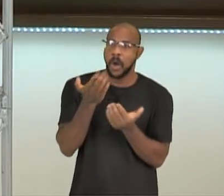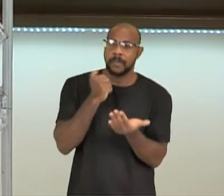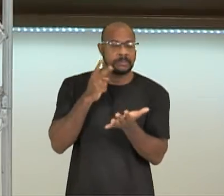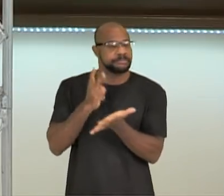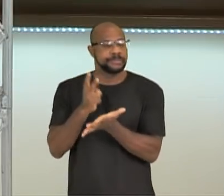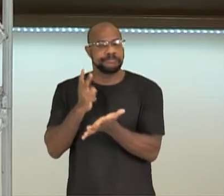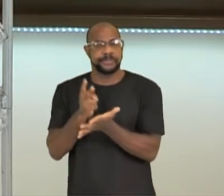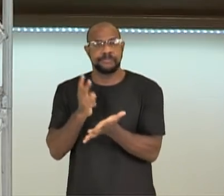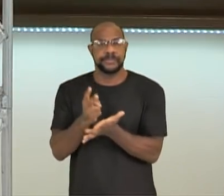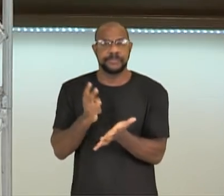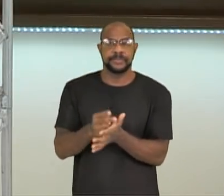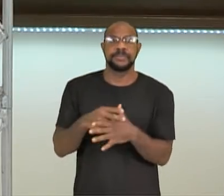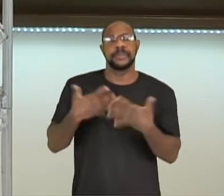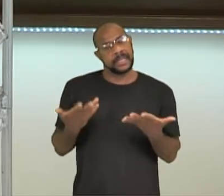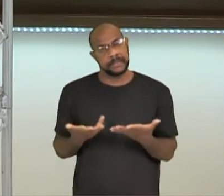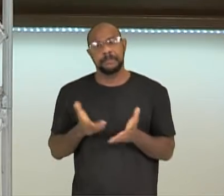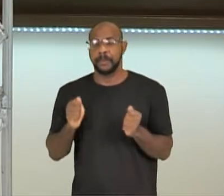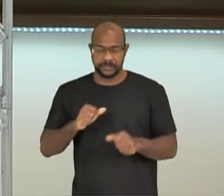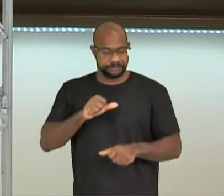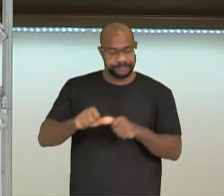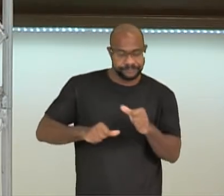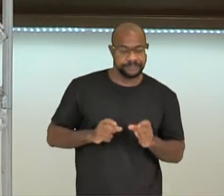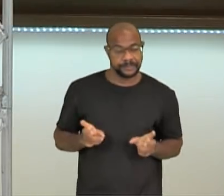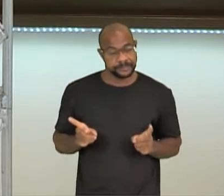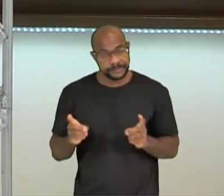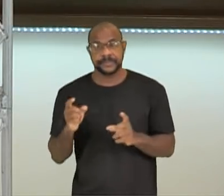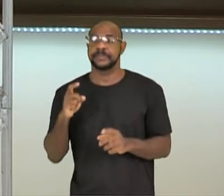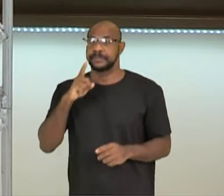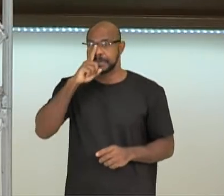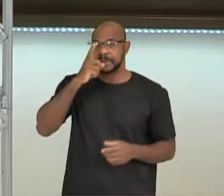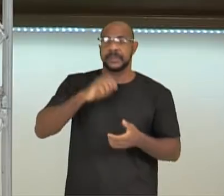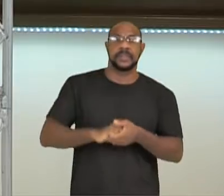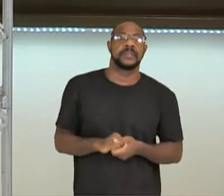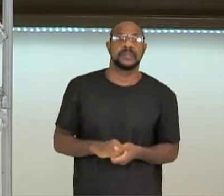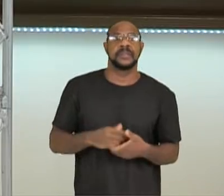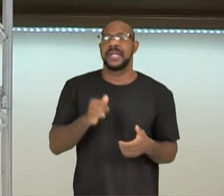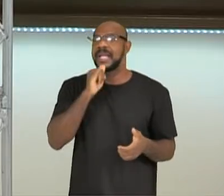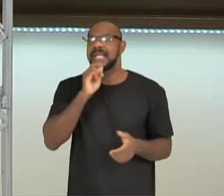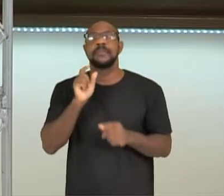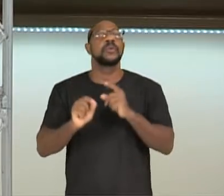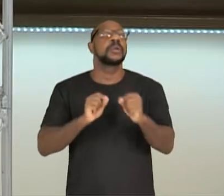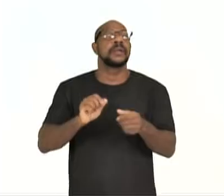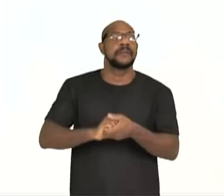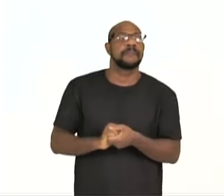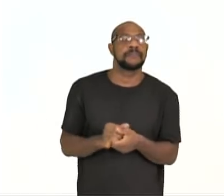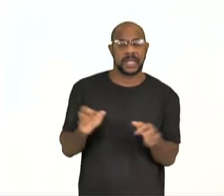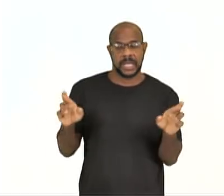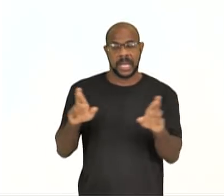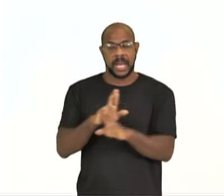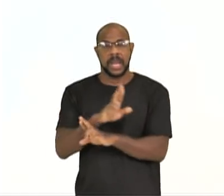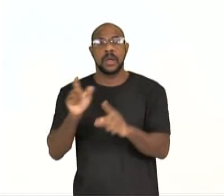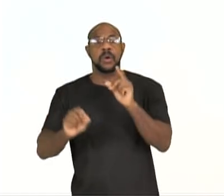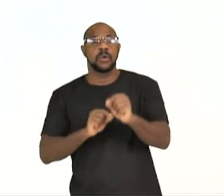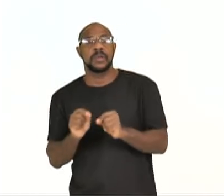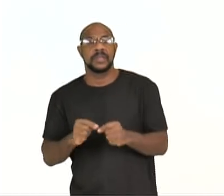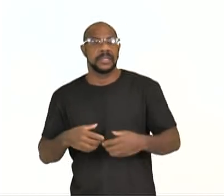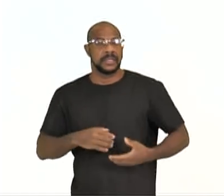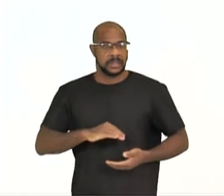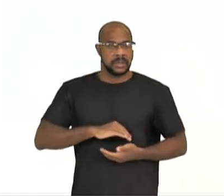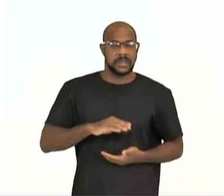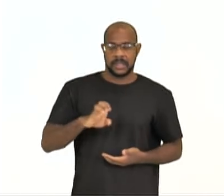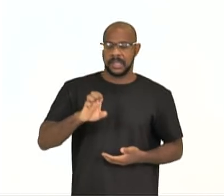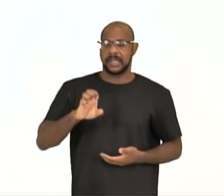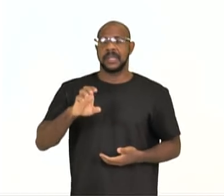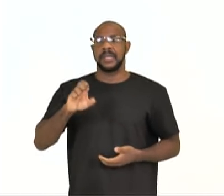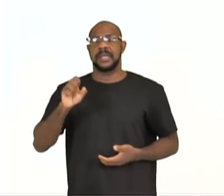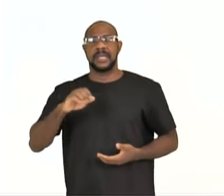as chances estão ficando cada vez maiores. Então, alguns componentes, por exemplo, estão relacionados ao câncer de esôfago, ao